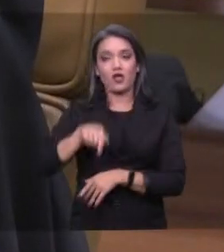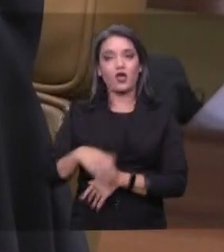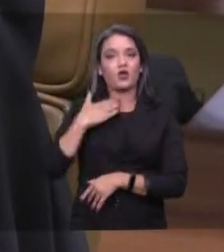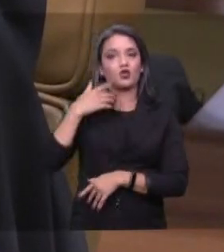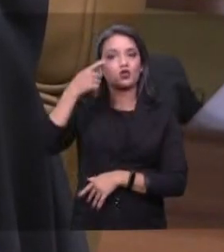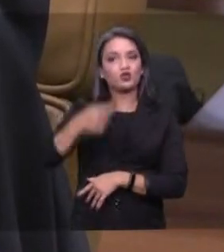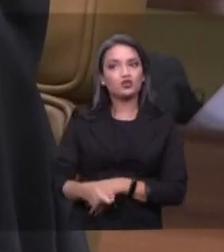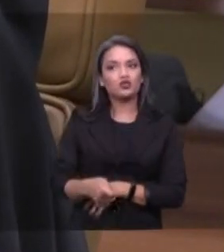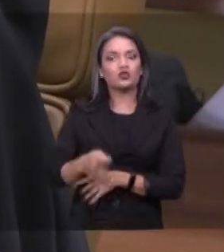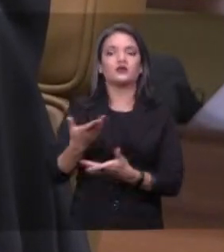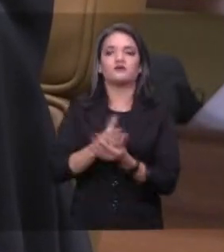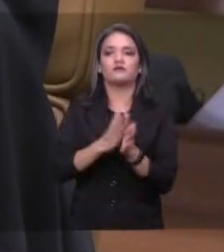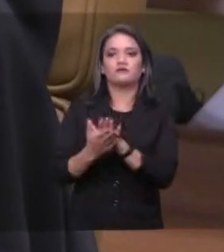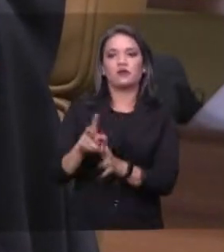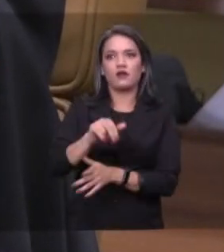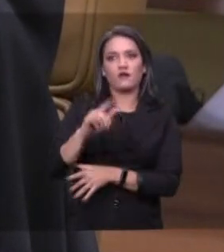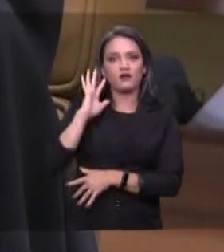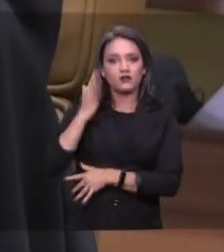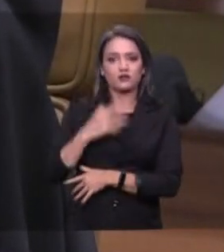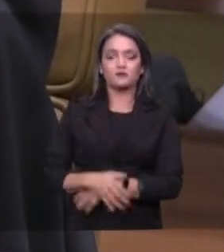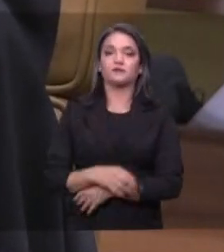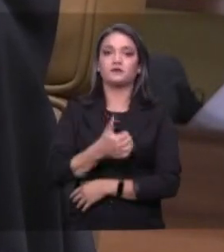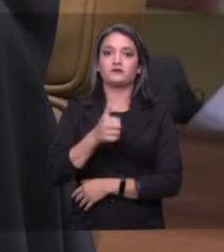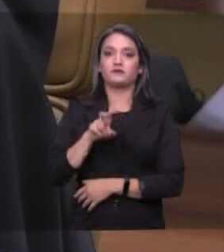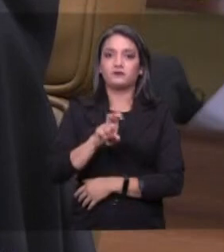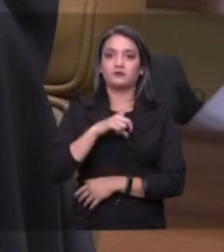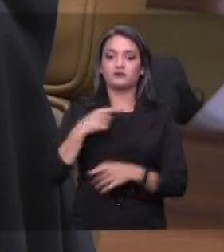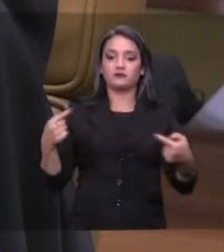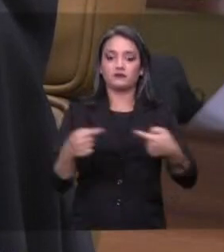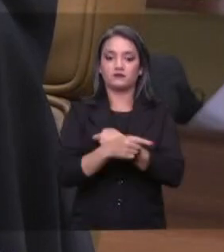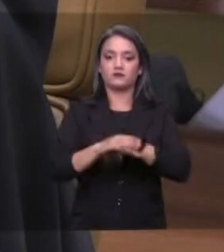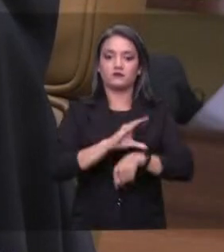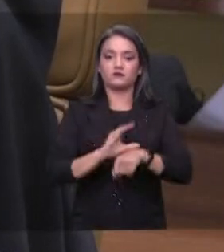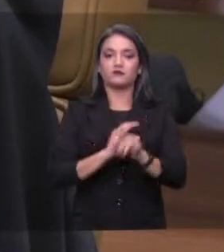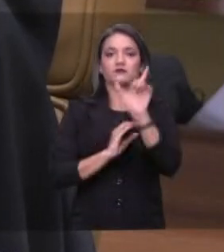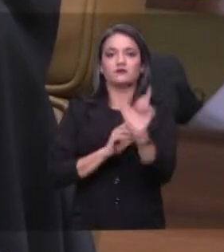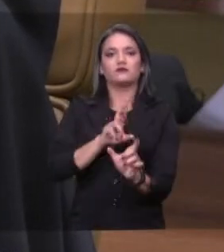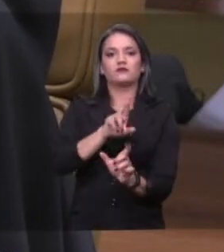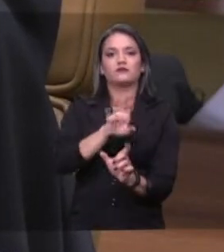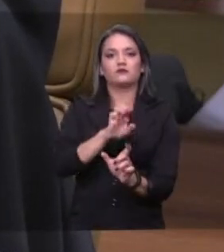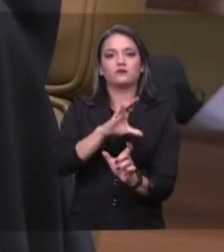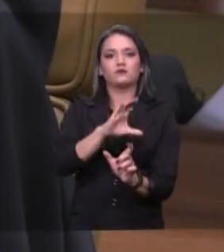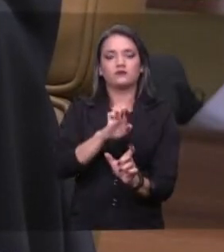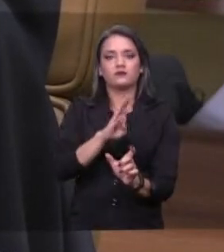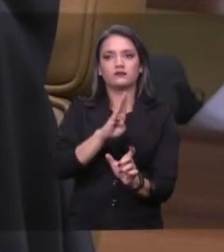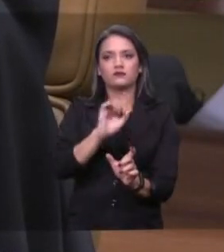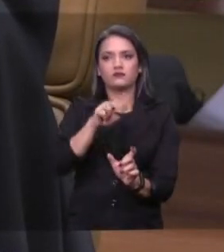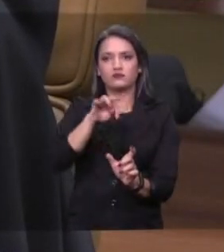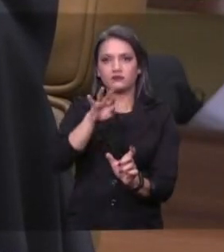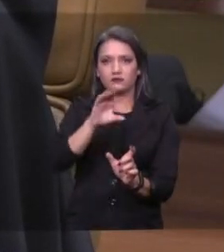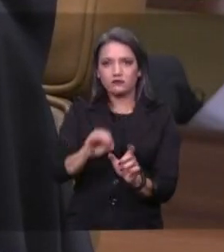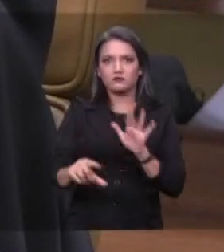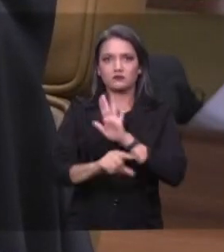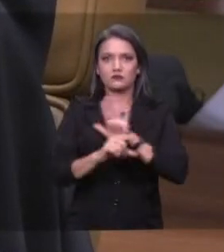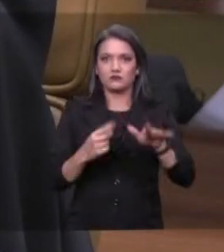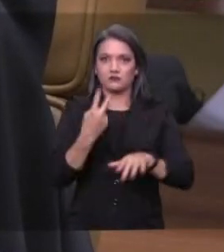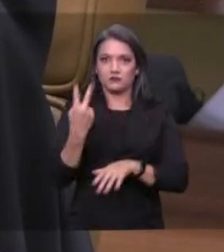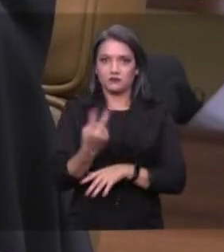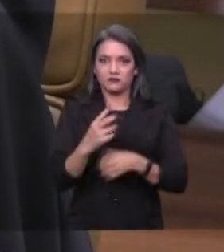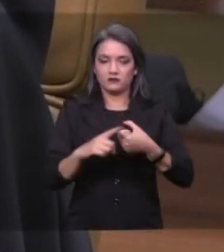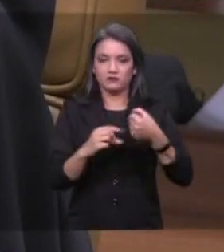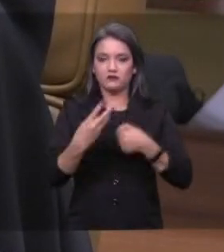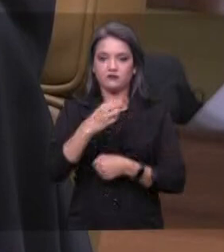da instrução e julgamento. 15. Declaração de inconstitucionalidade do termo recebimento, contido no parágrafo 2º do artigo 3º C da